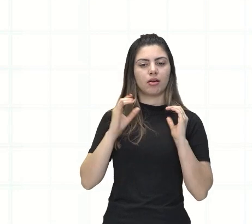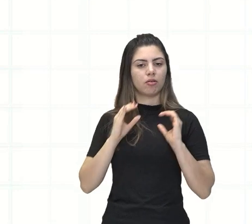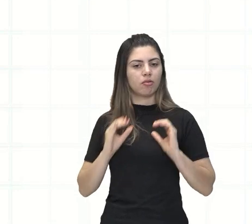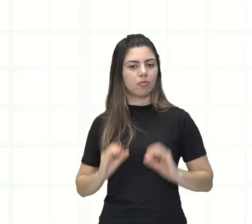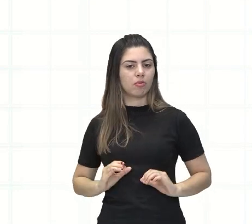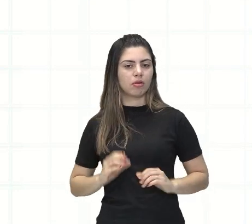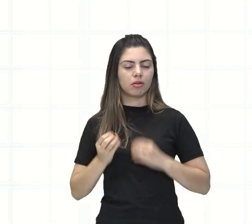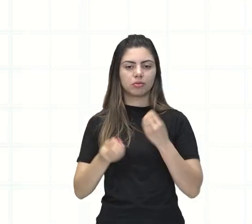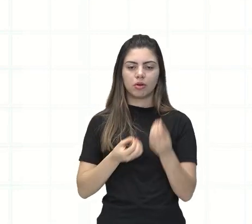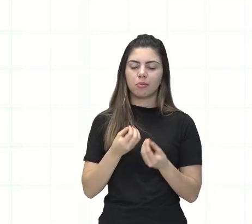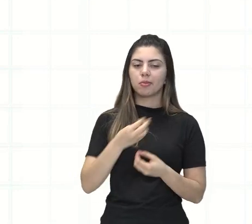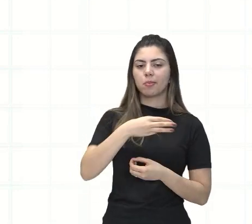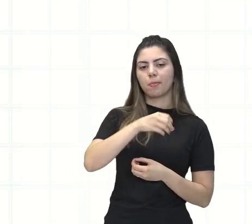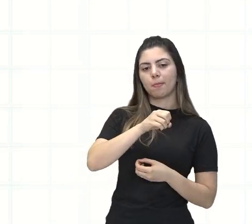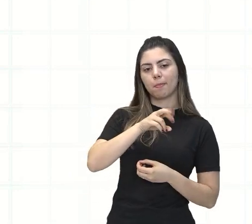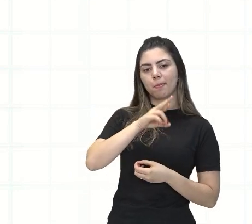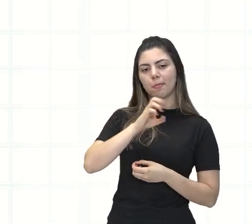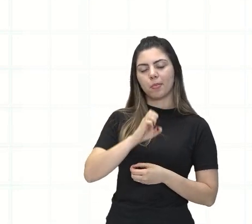comfortable.